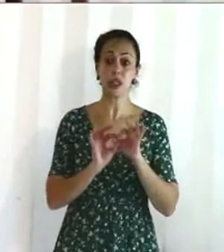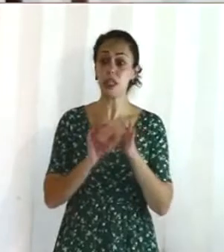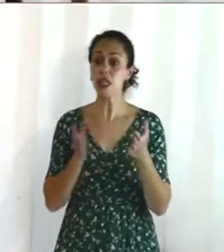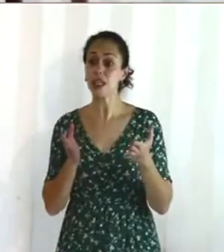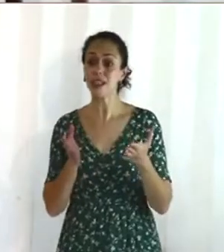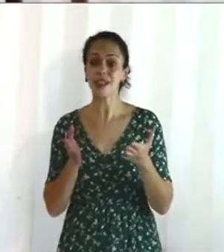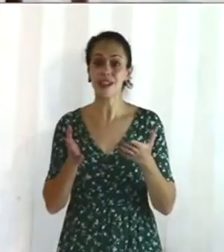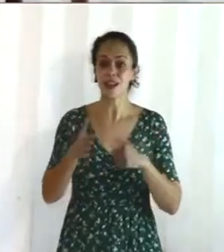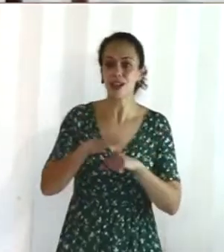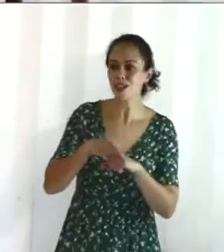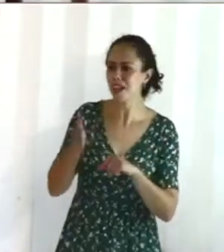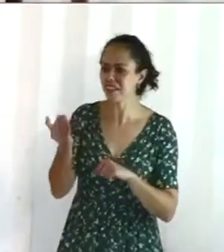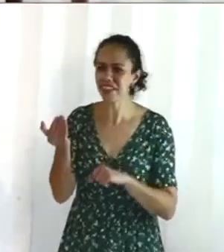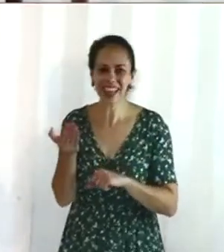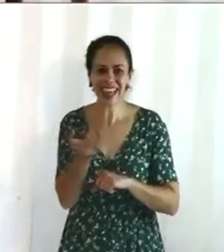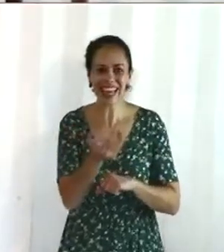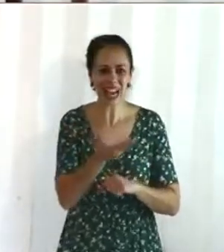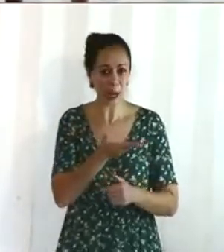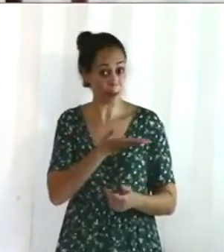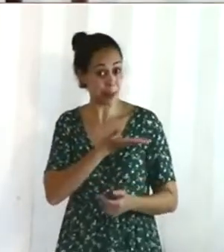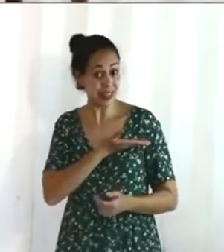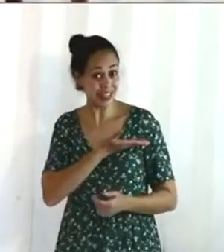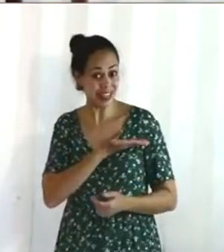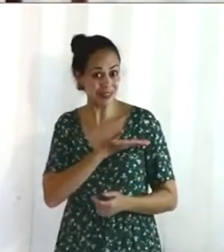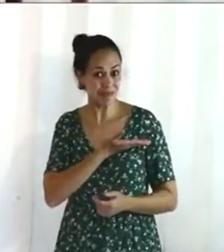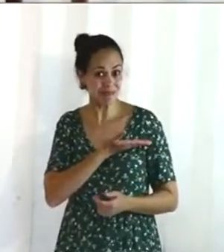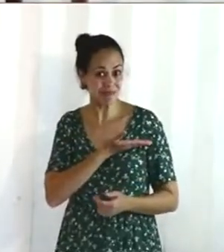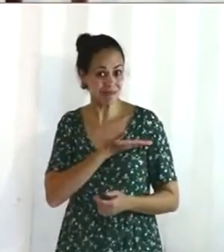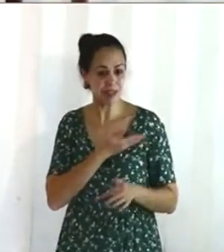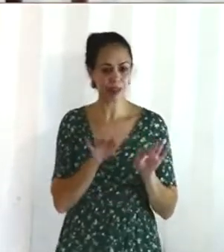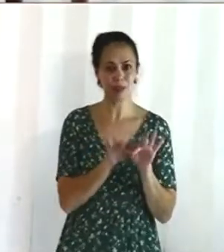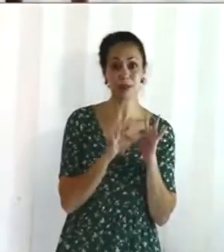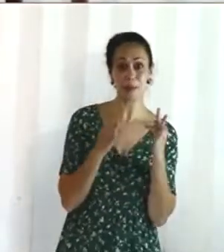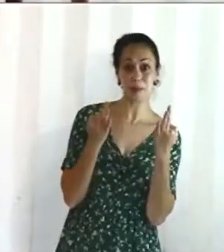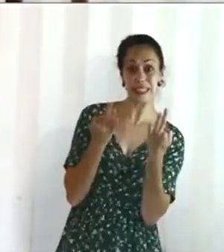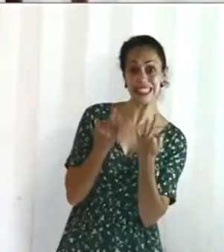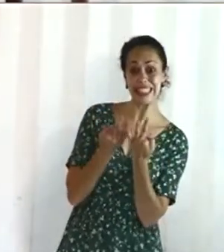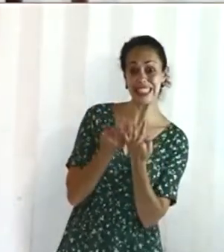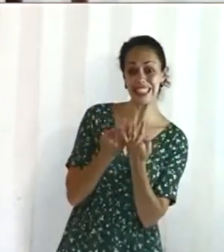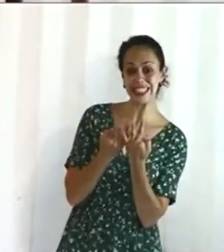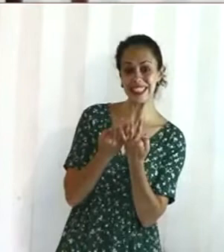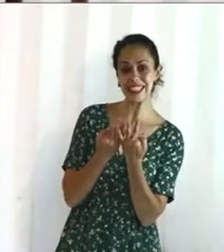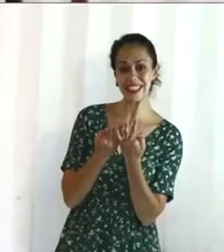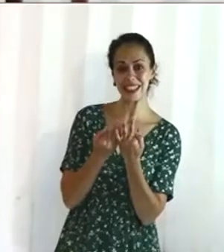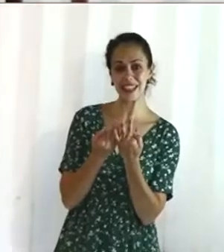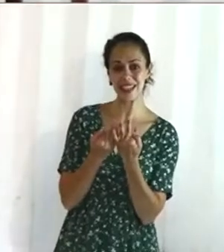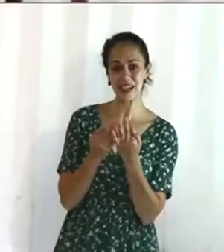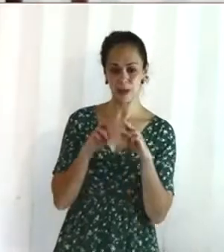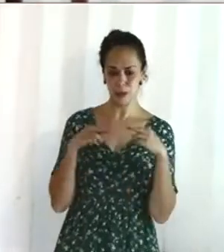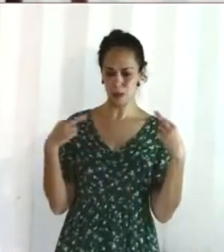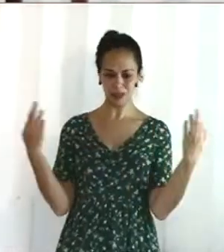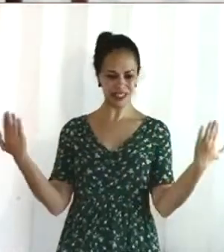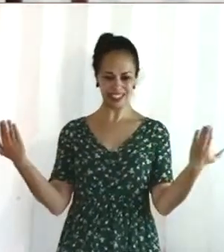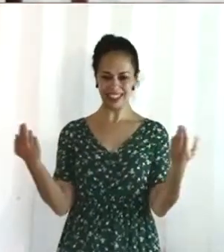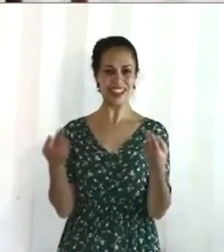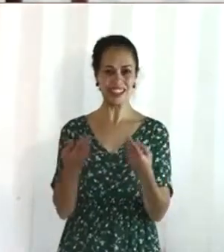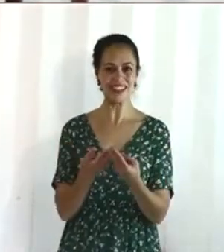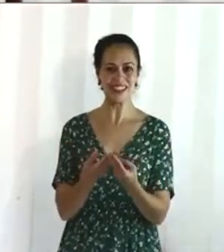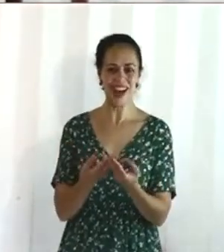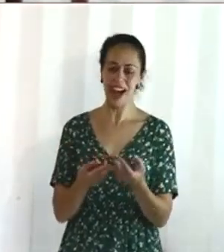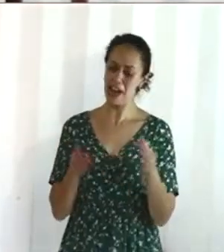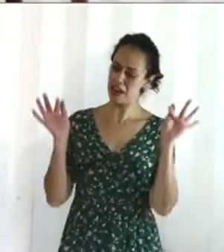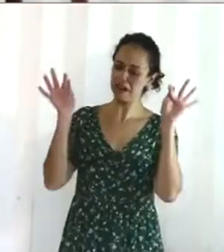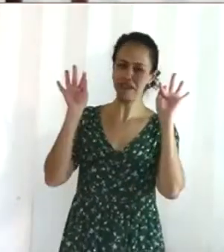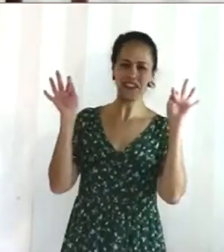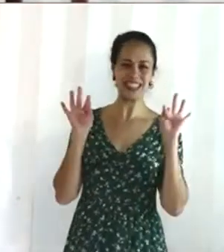nossos amigos, com os agregados, para poder comemorar essa data tão especial.